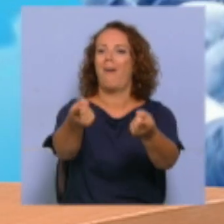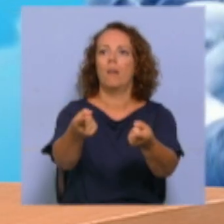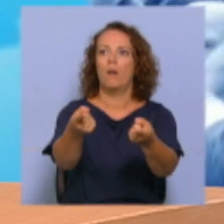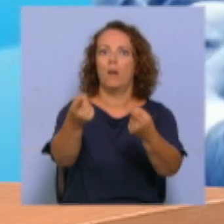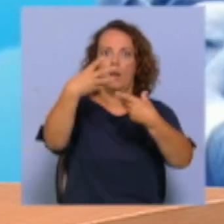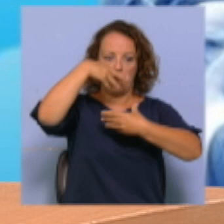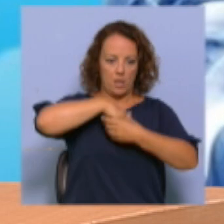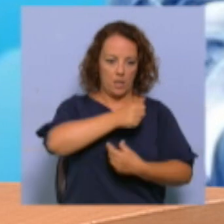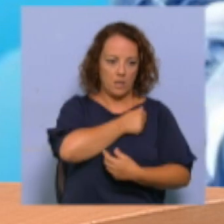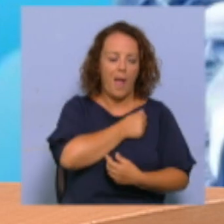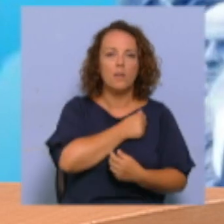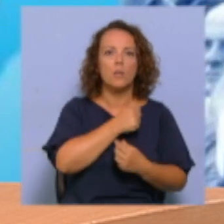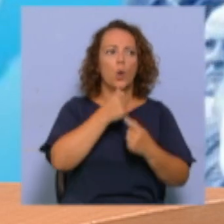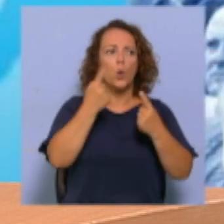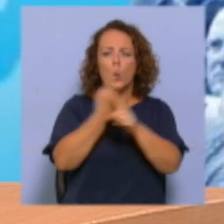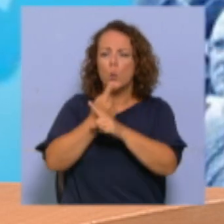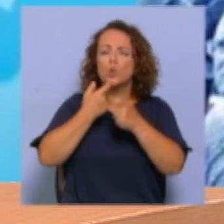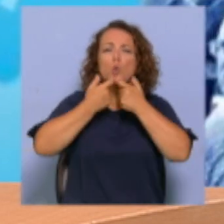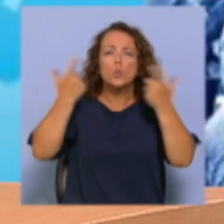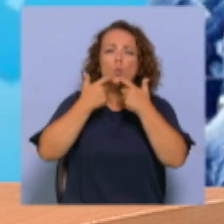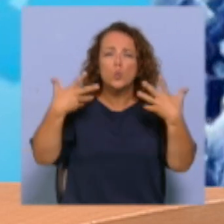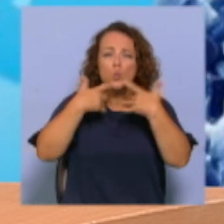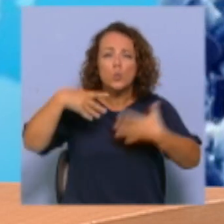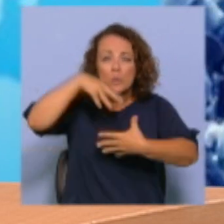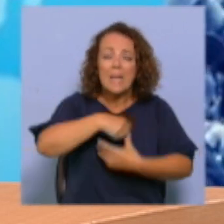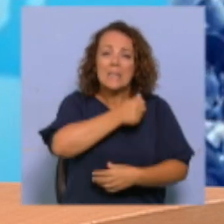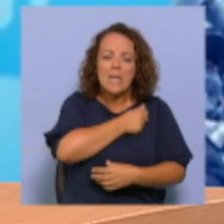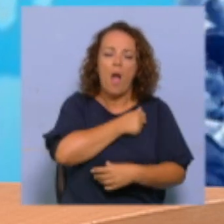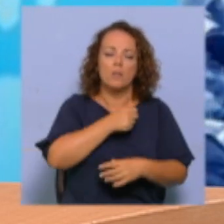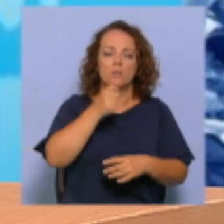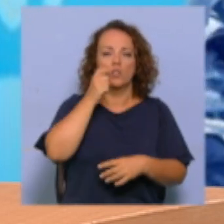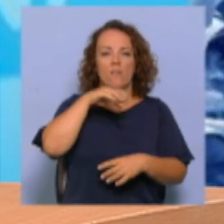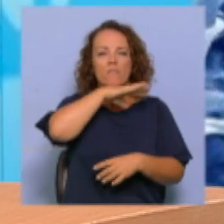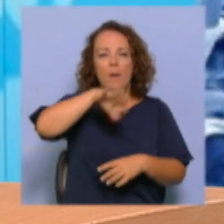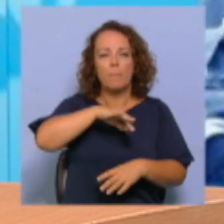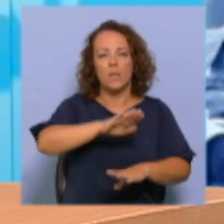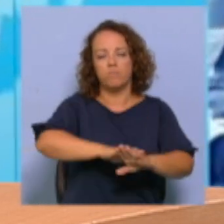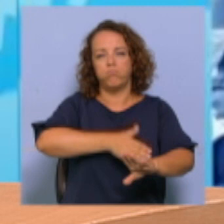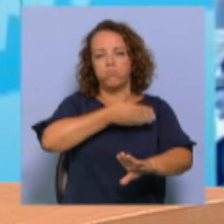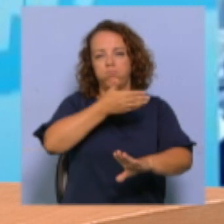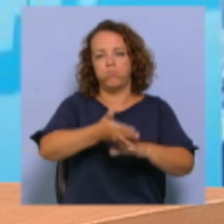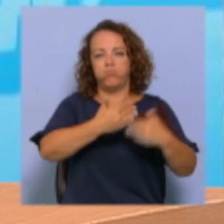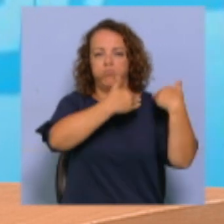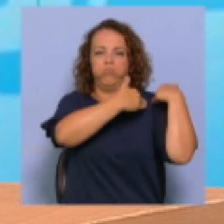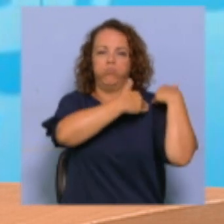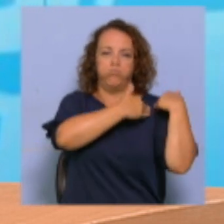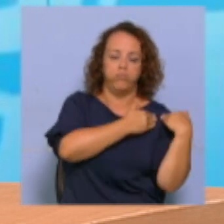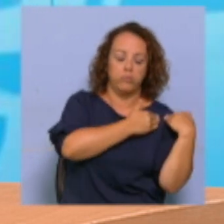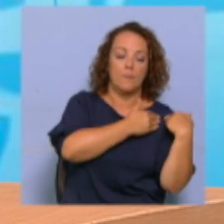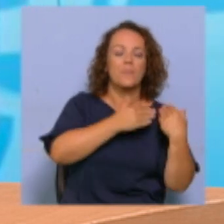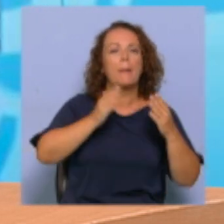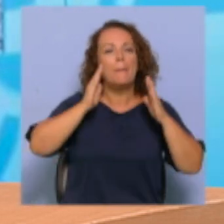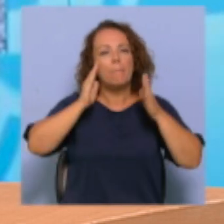em casa sobrecarregou muito. E, portanto, para a própria sanidade da família é importante que